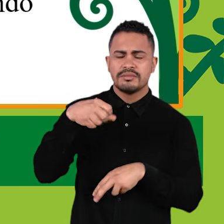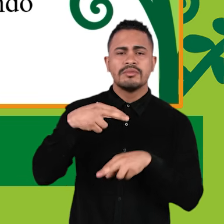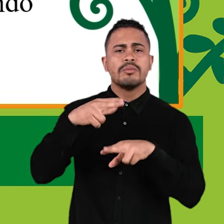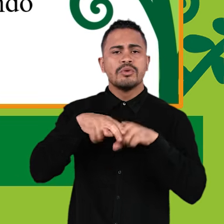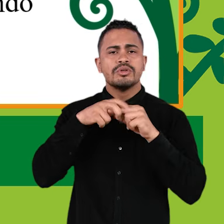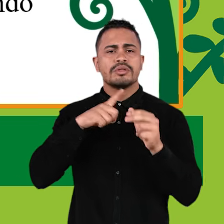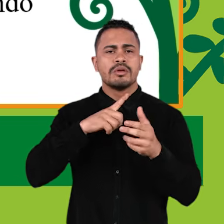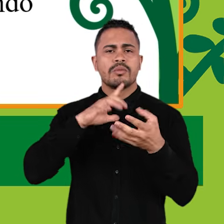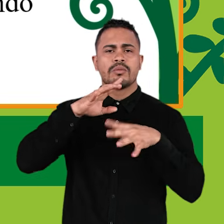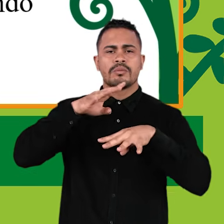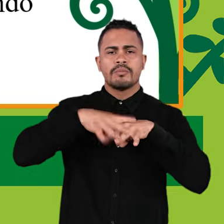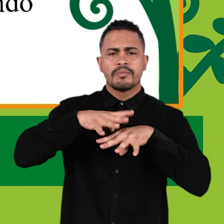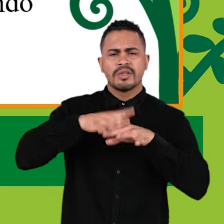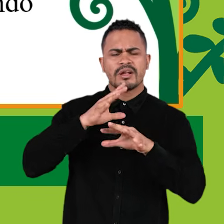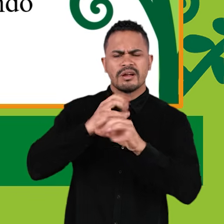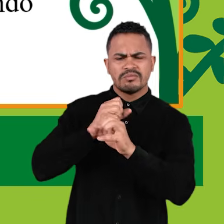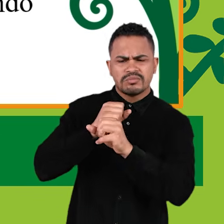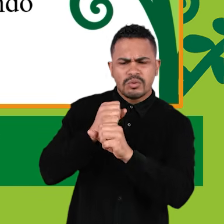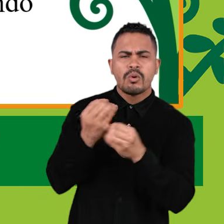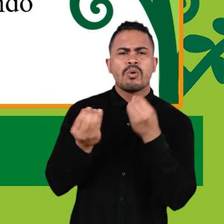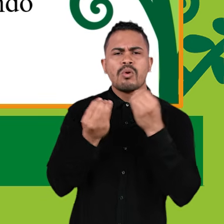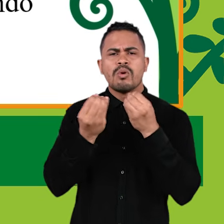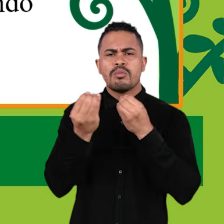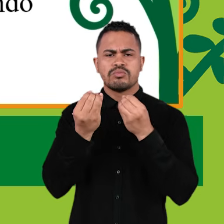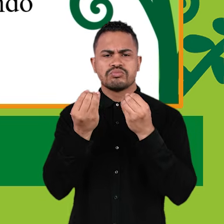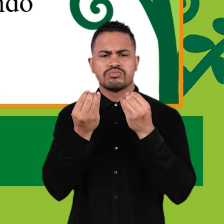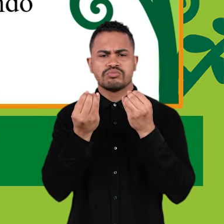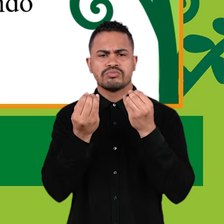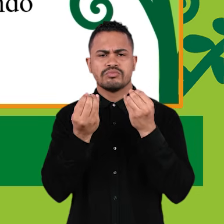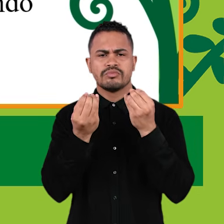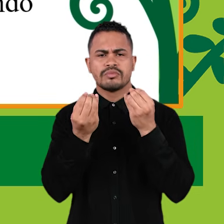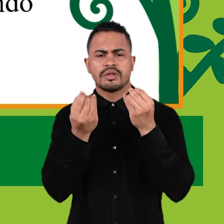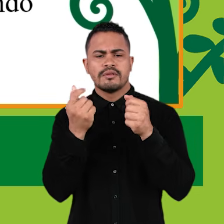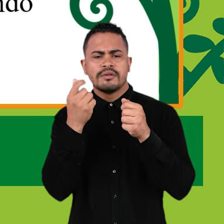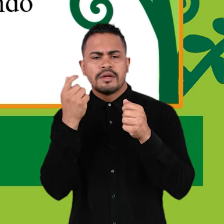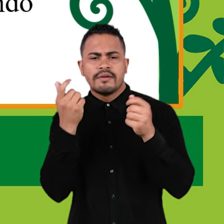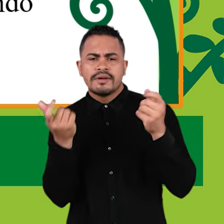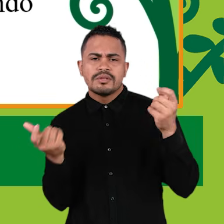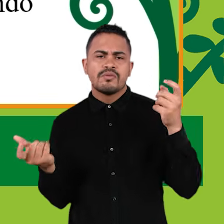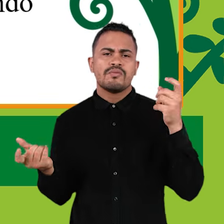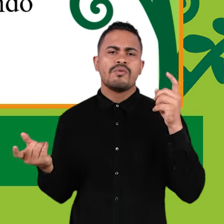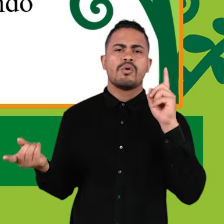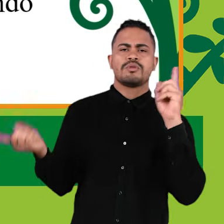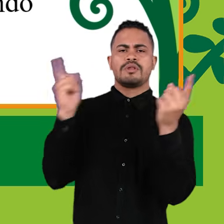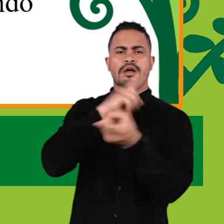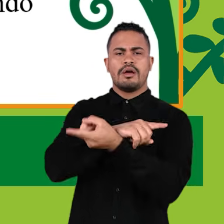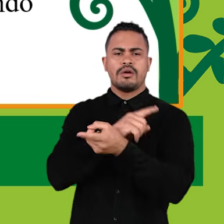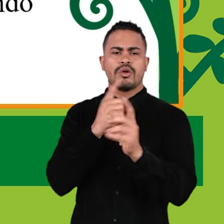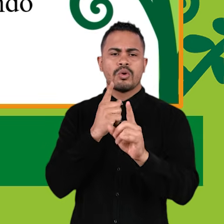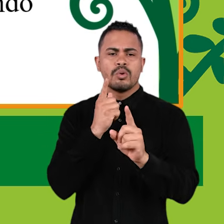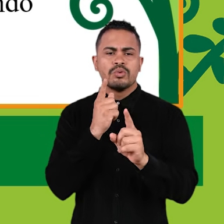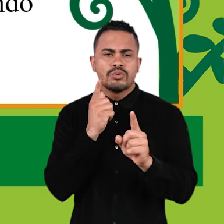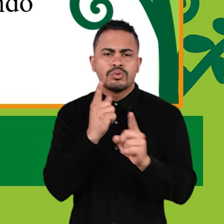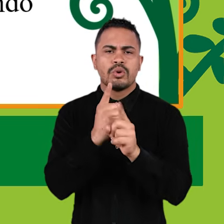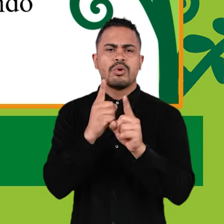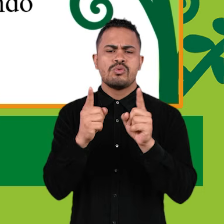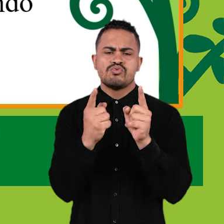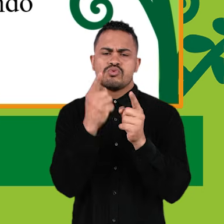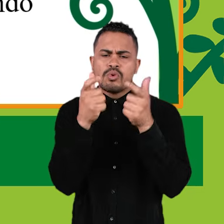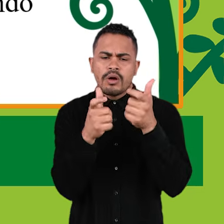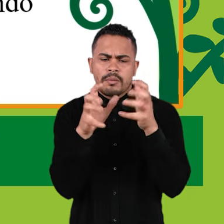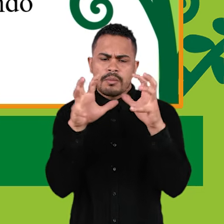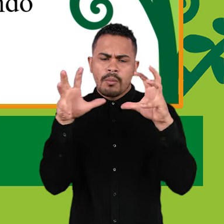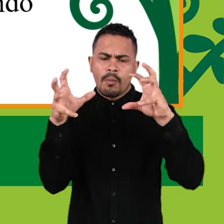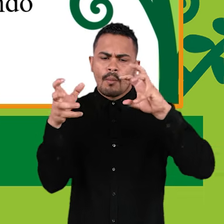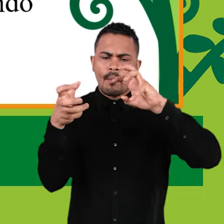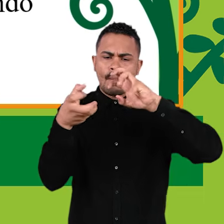estimando o nível de afastamento, né, o padrão de afastamento, fizeram um cálculo reverso e chegaram ali no ponto onde toda